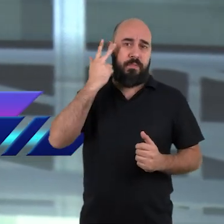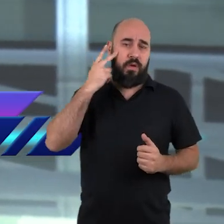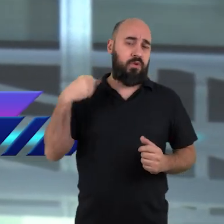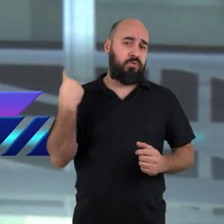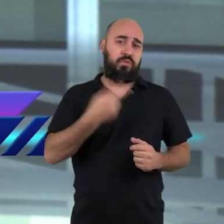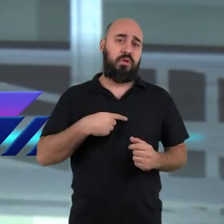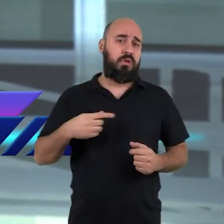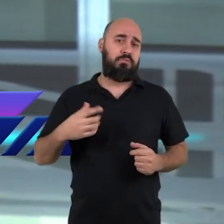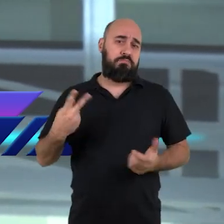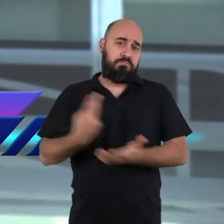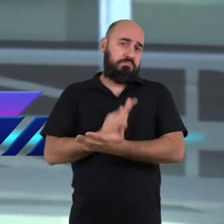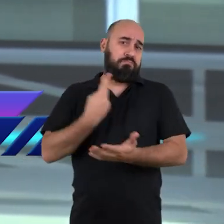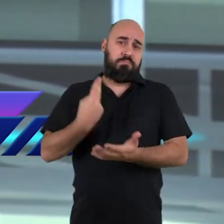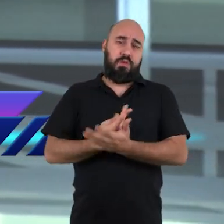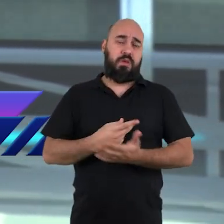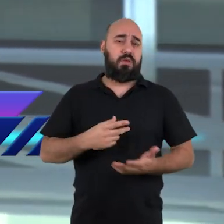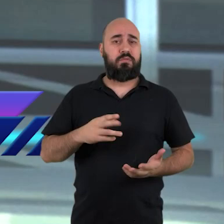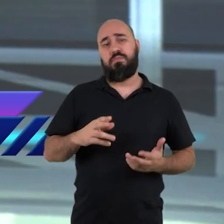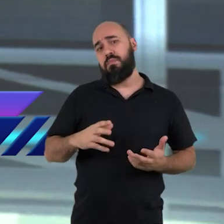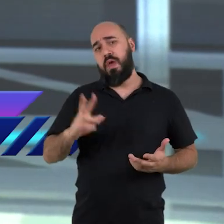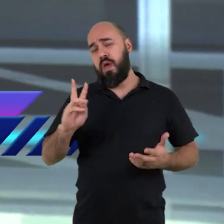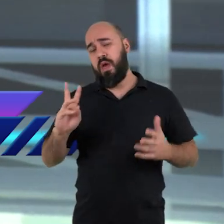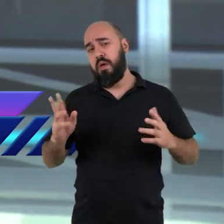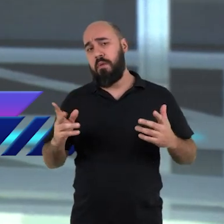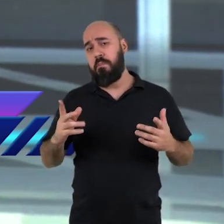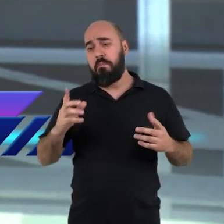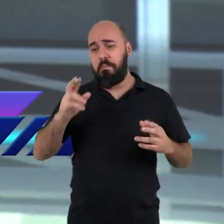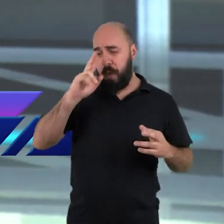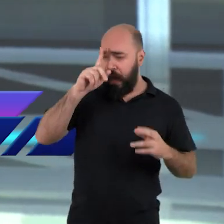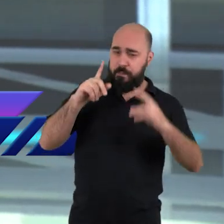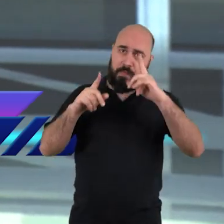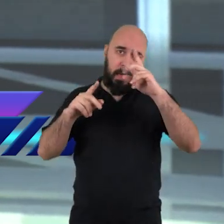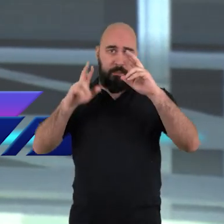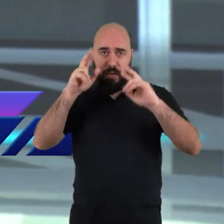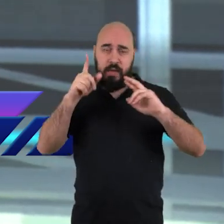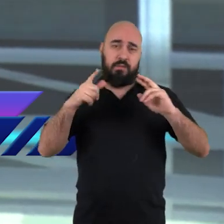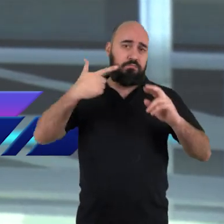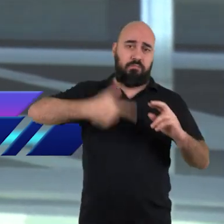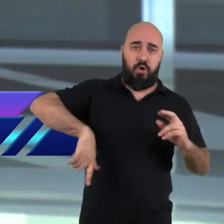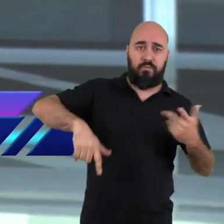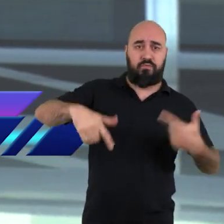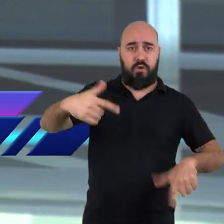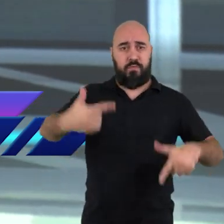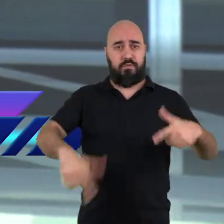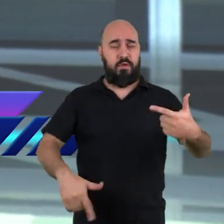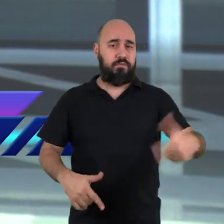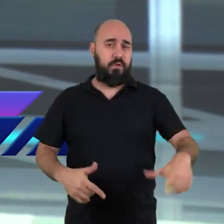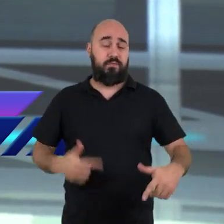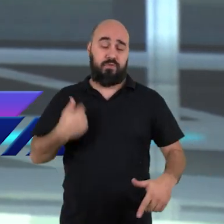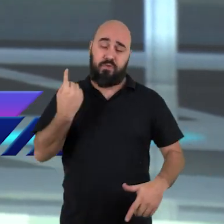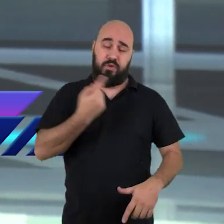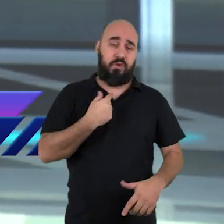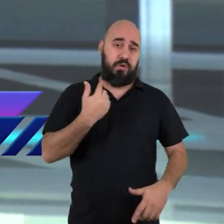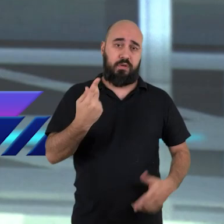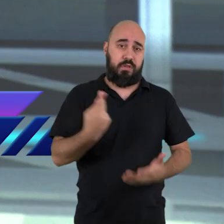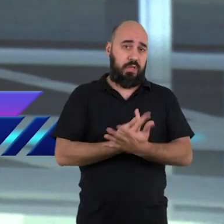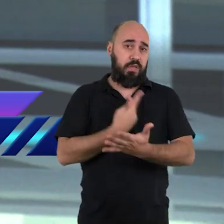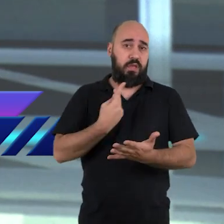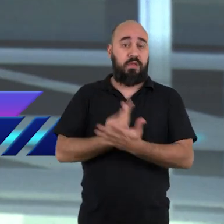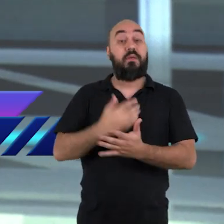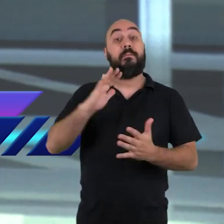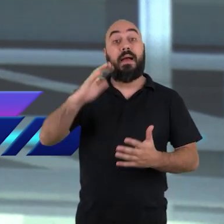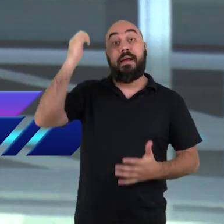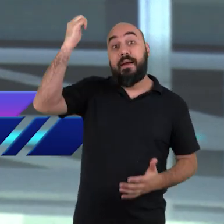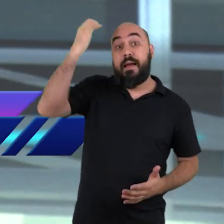seres humanos. E a gente continua, às vezes, caindo em pecados e recaindo e caindo outra vez, porque somos falhos,